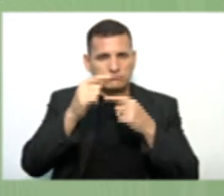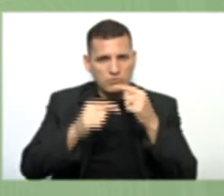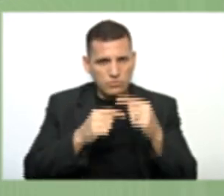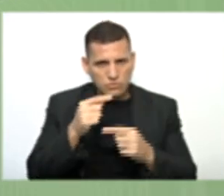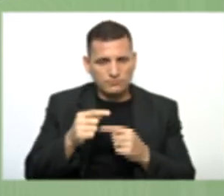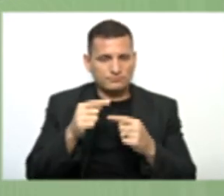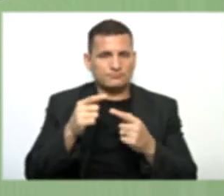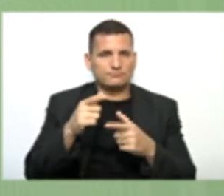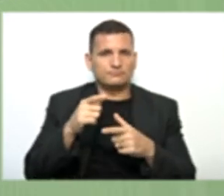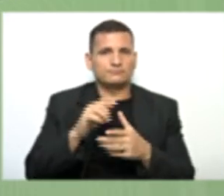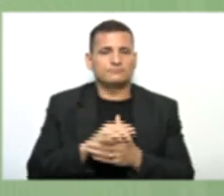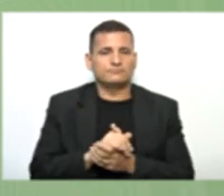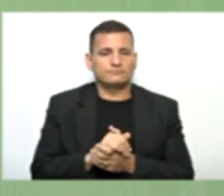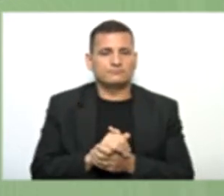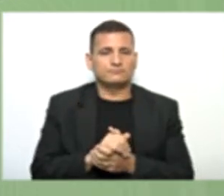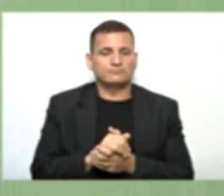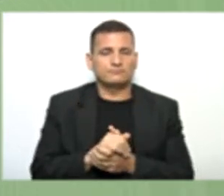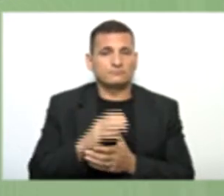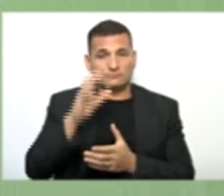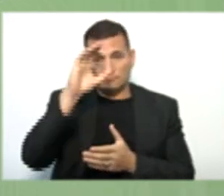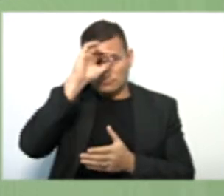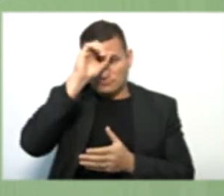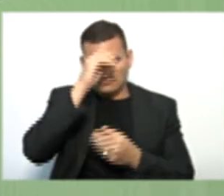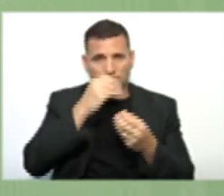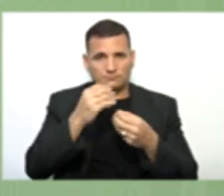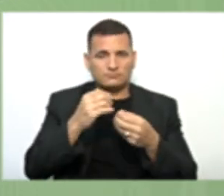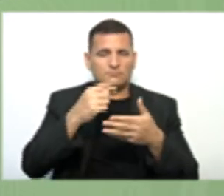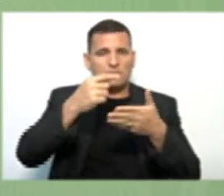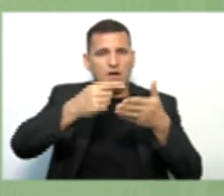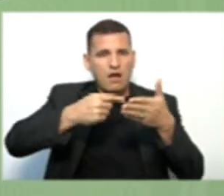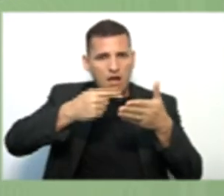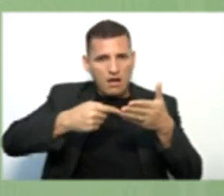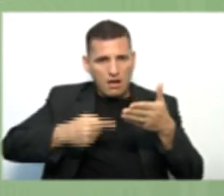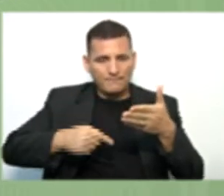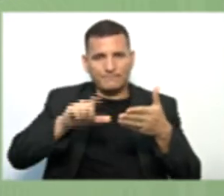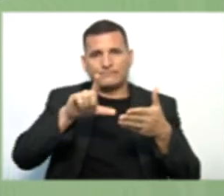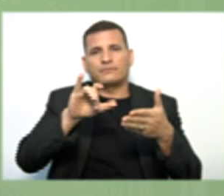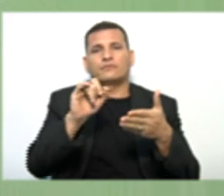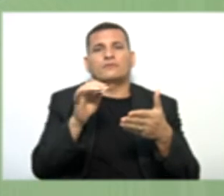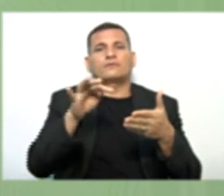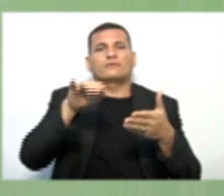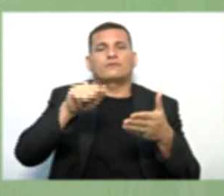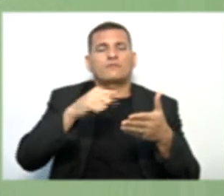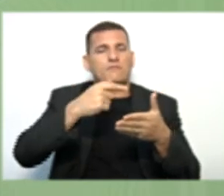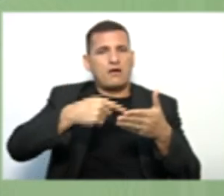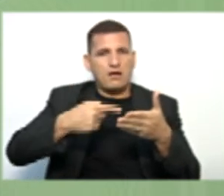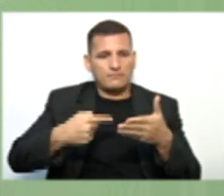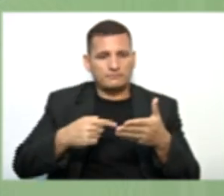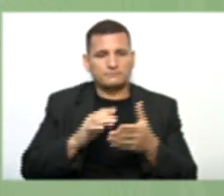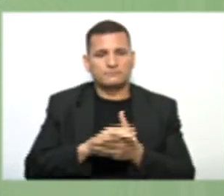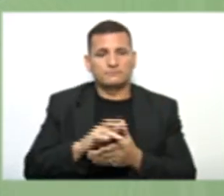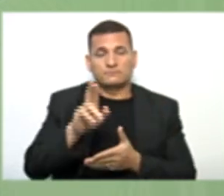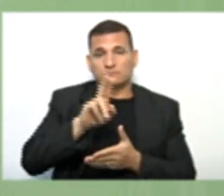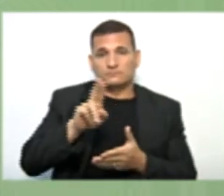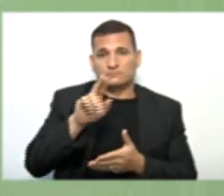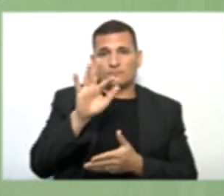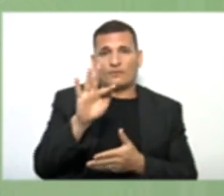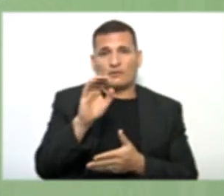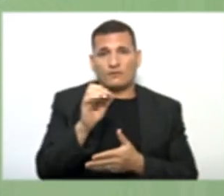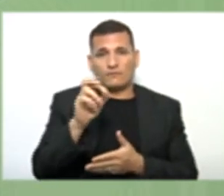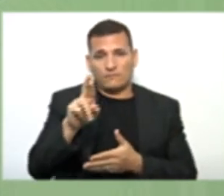verdade, tá? Aprender a percorrer uma lista, que é exatamente isso que eu estou falando. Utilizar o laço for,